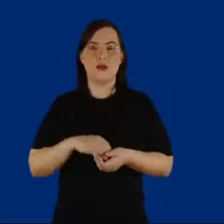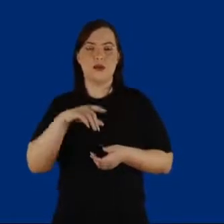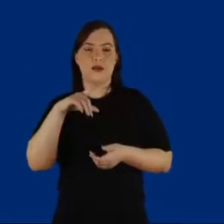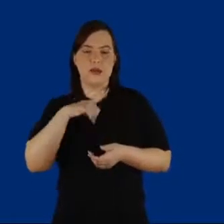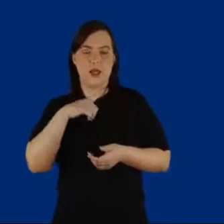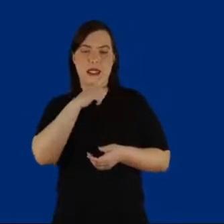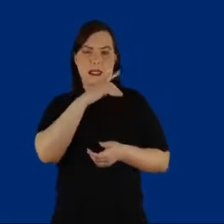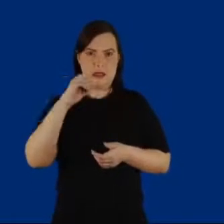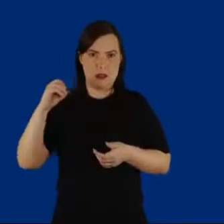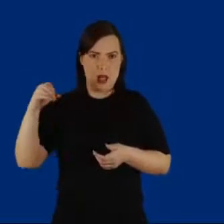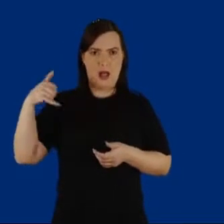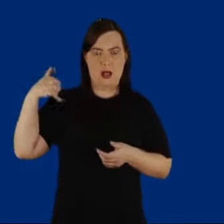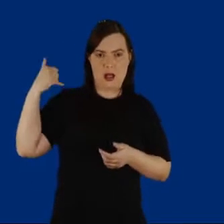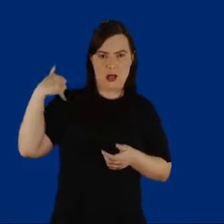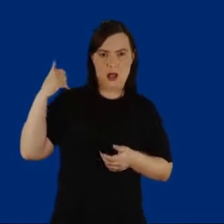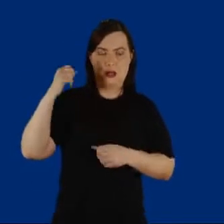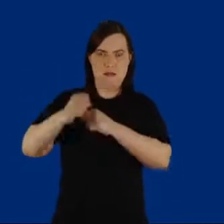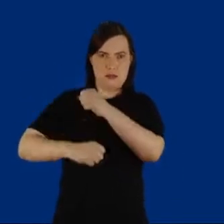100 anos,